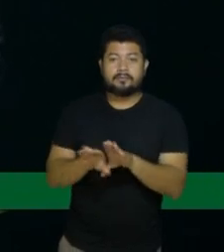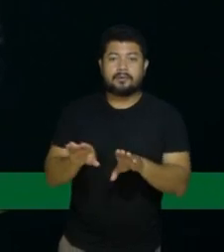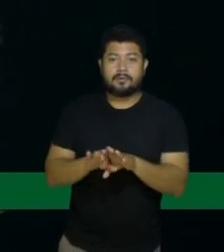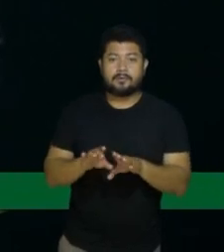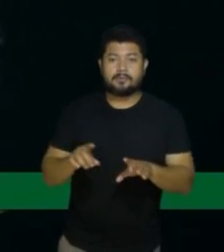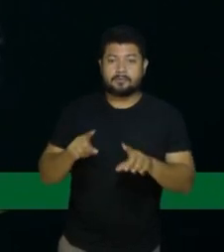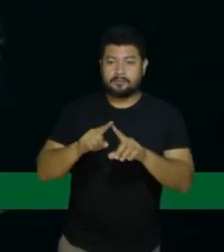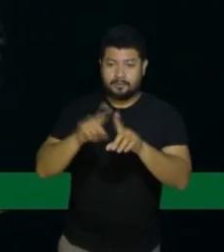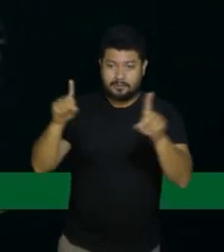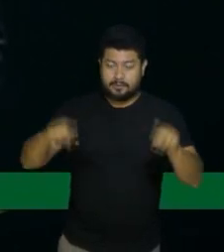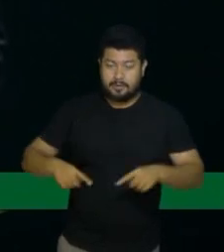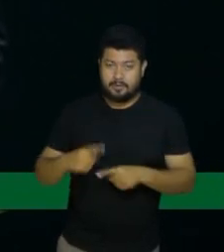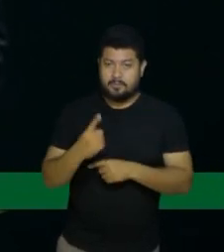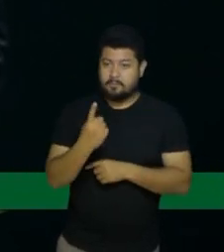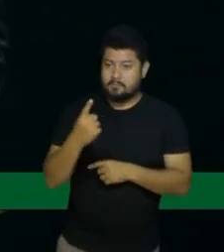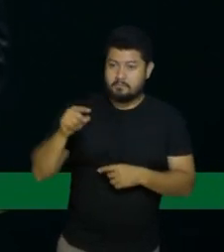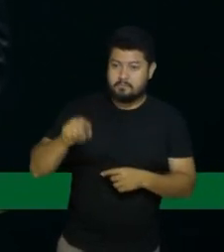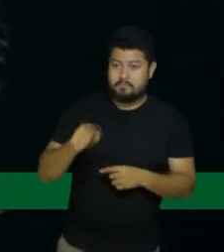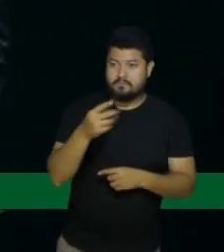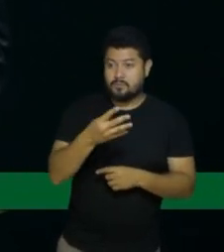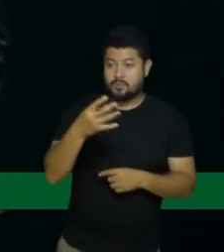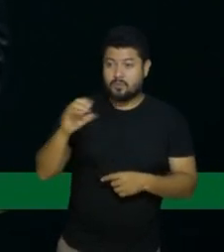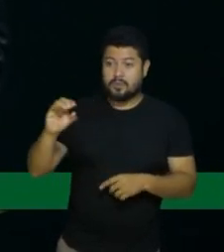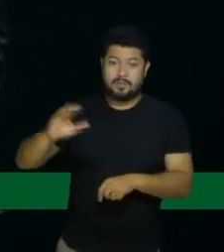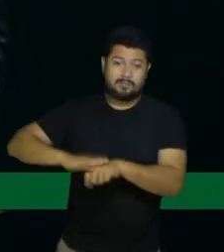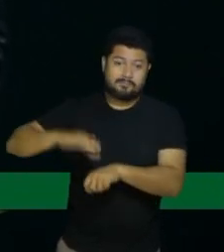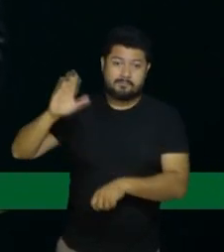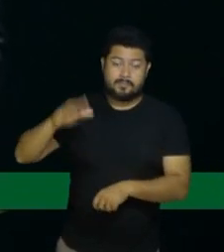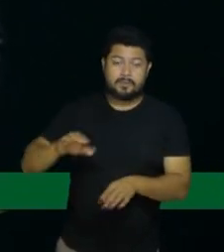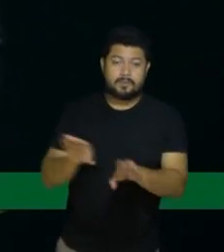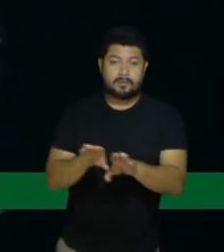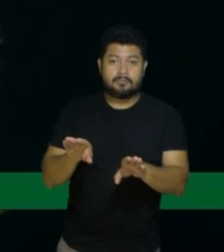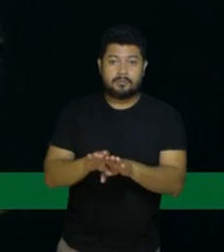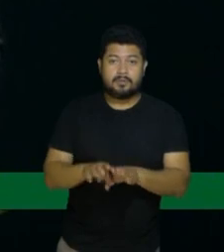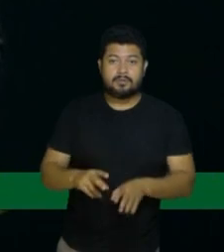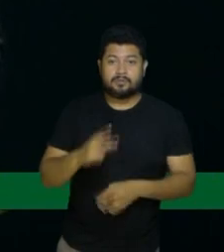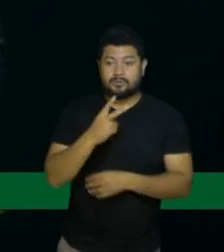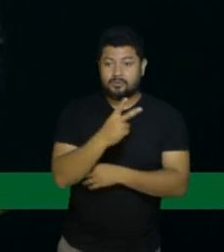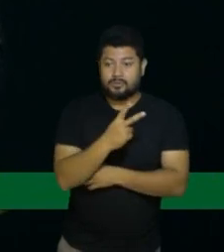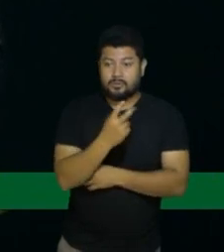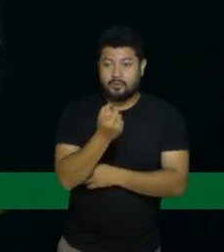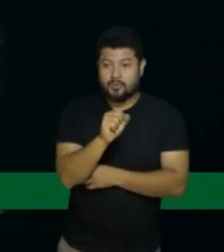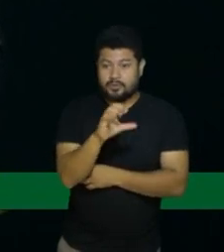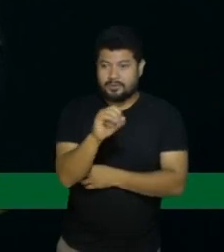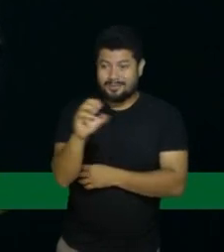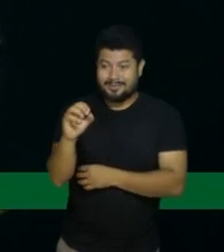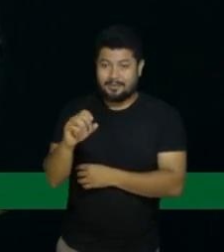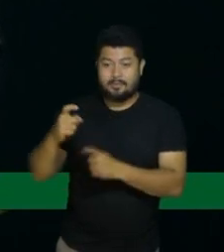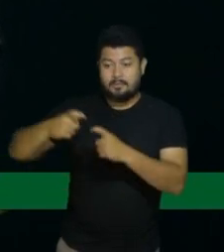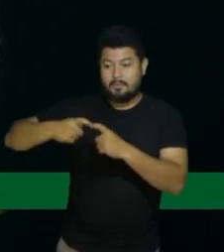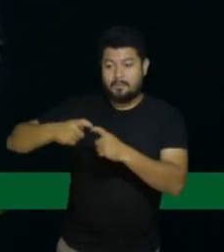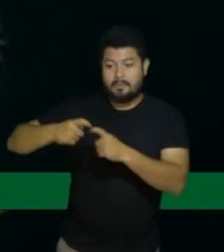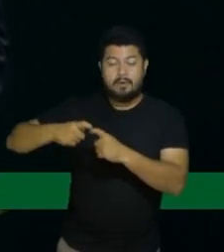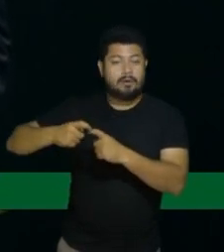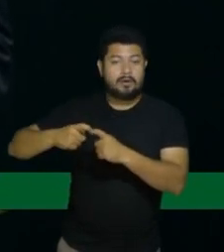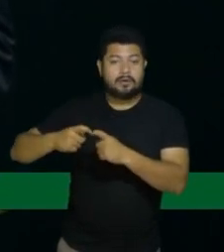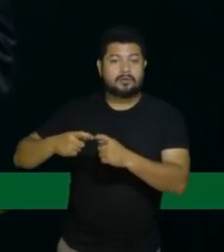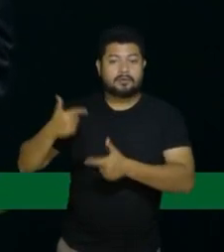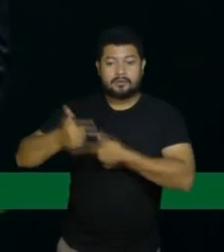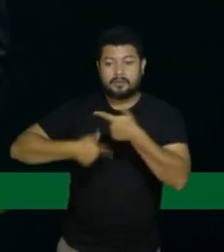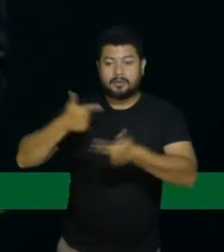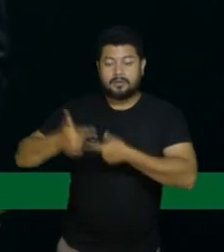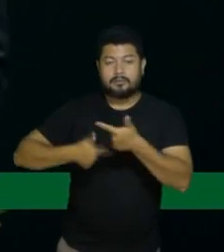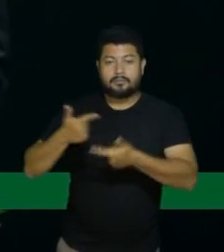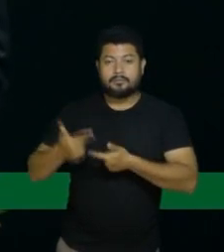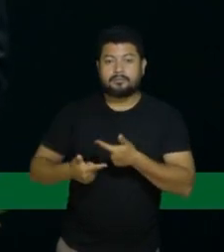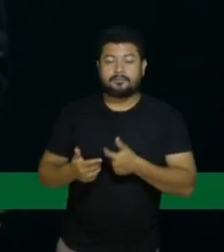300 médicos atuando no nosso corpo clínico e no total são mais de 50 especialidades médicas com uma estrutura